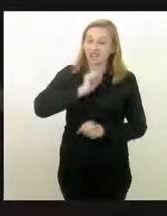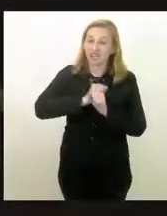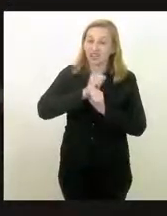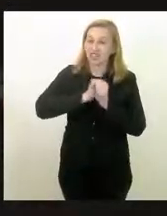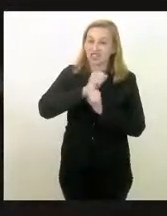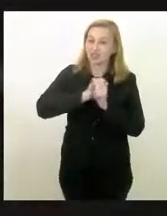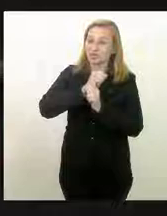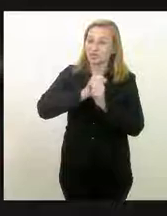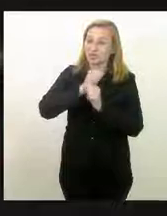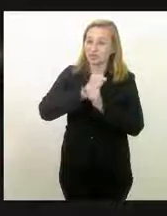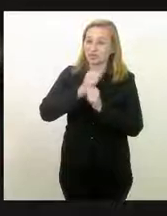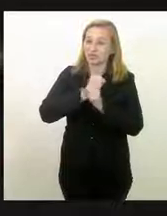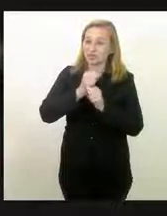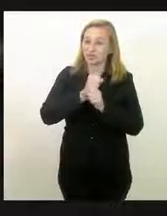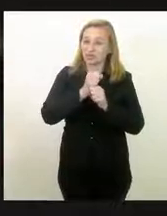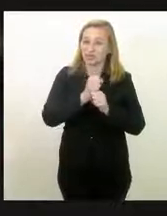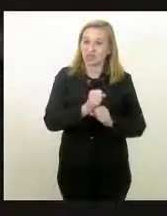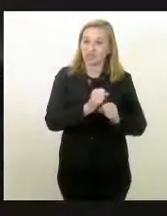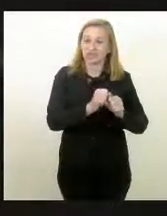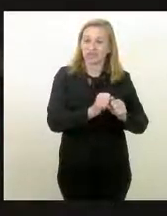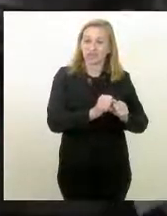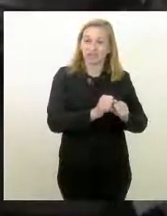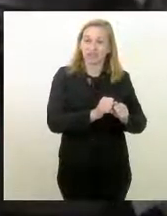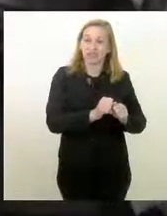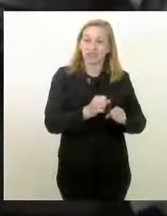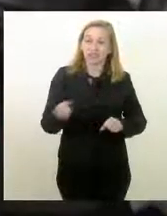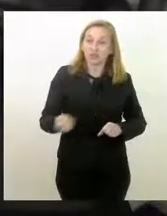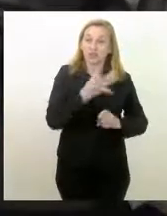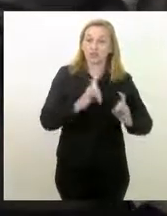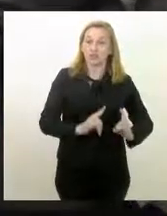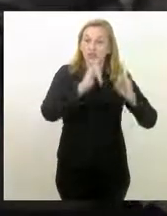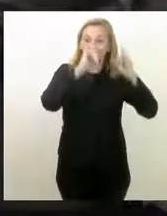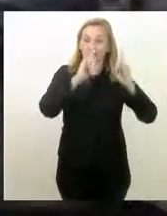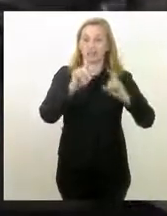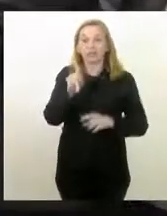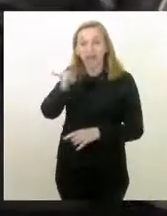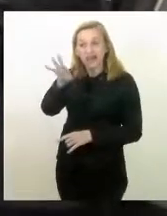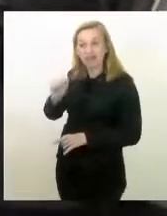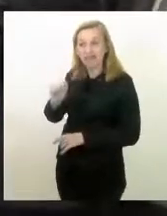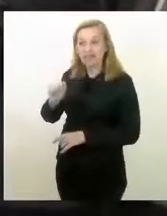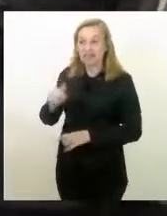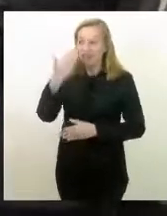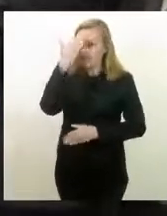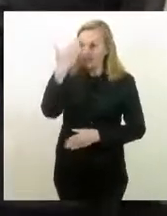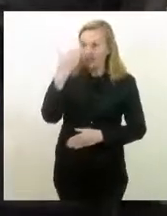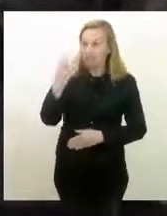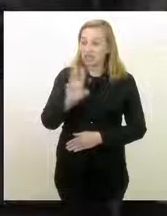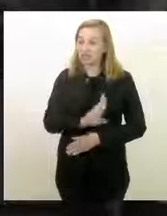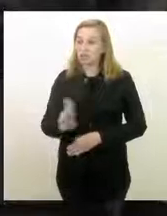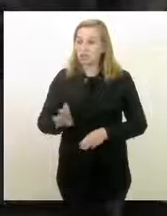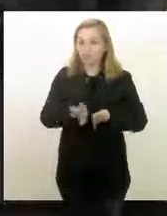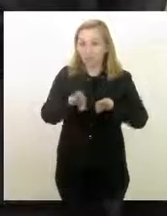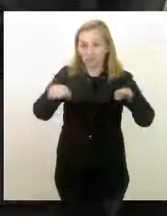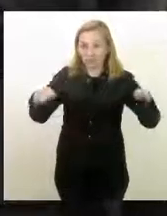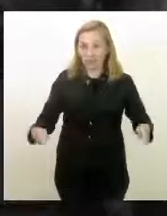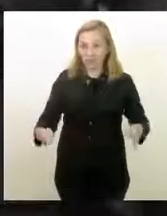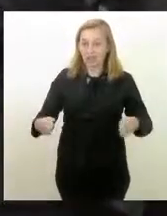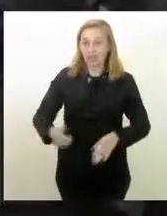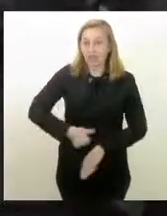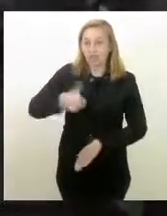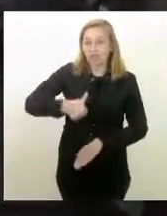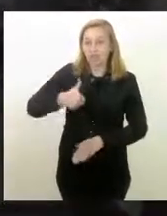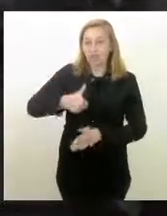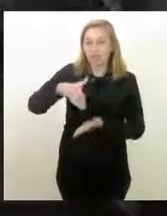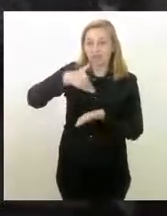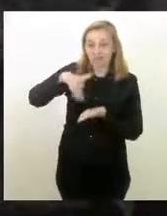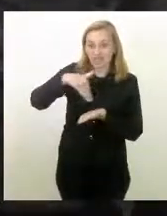anos aqui nessa nova sede. Agradecer aqui, em nome da mesa, o meu primeiro